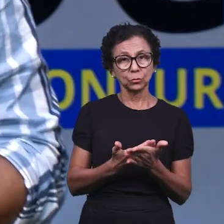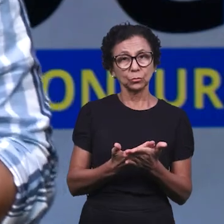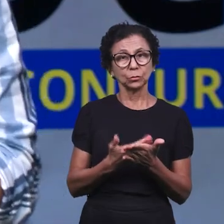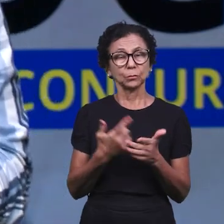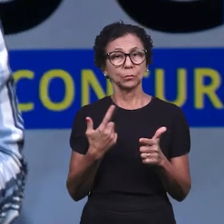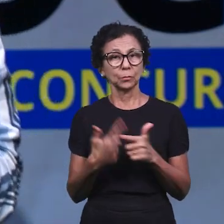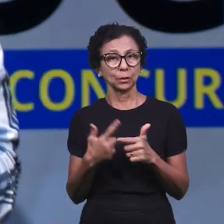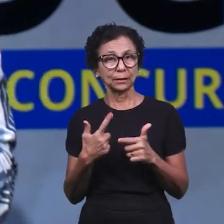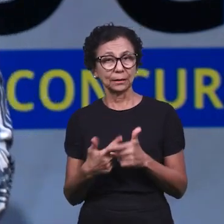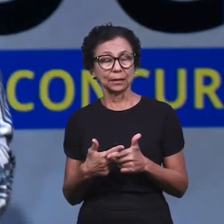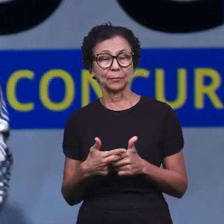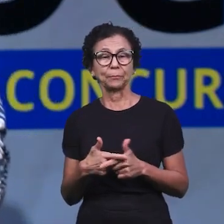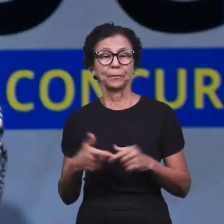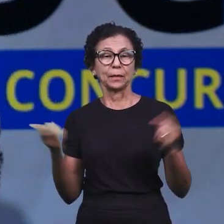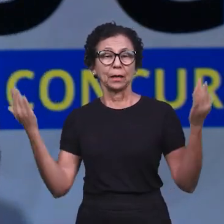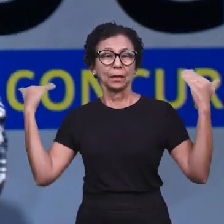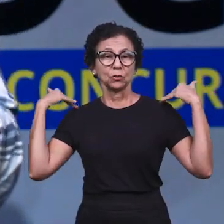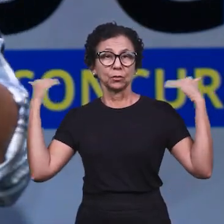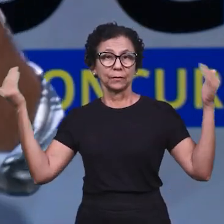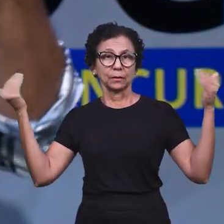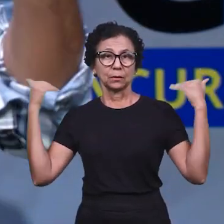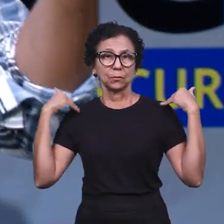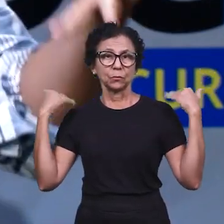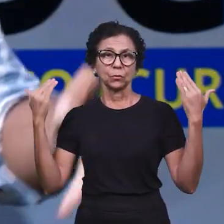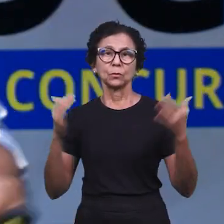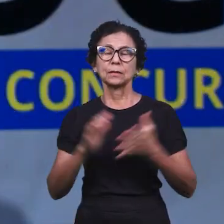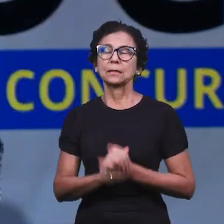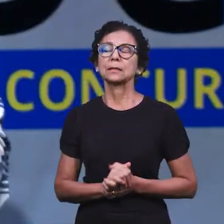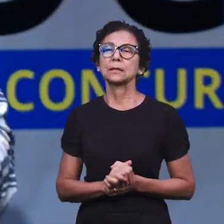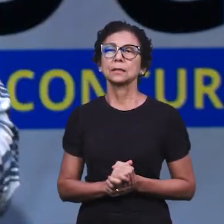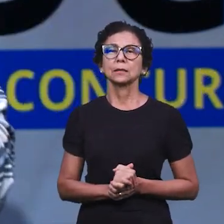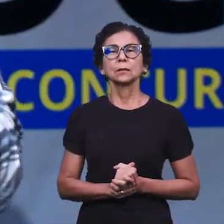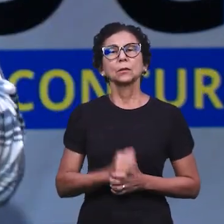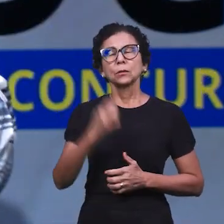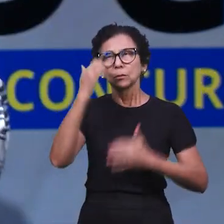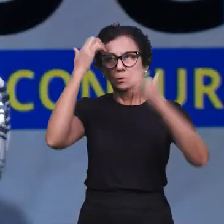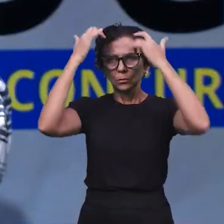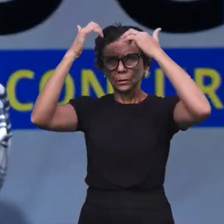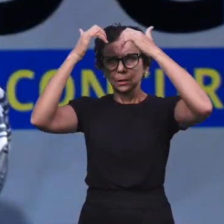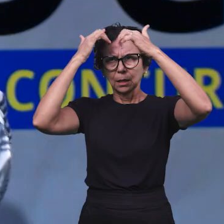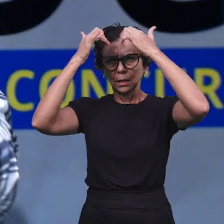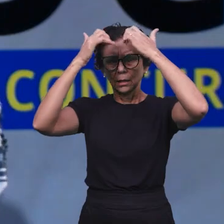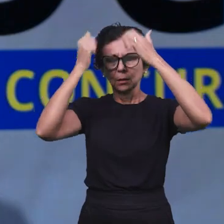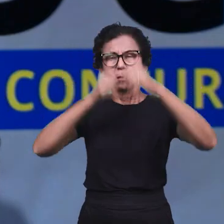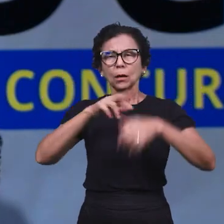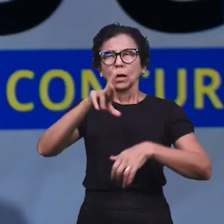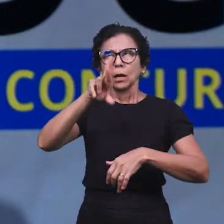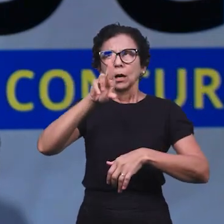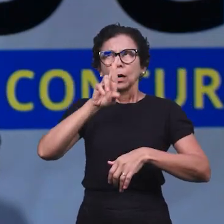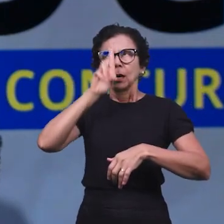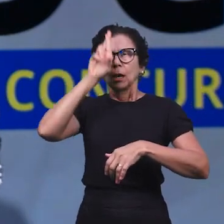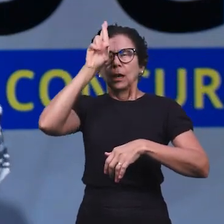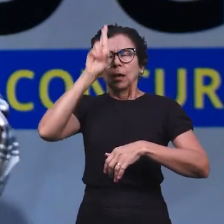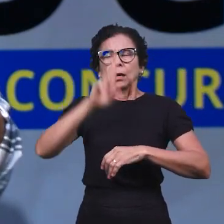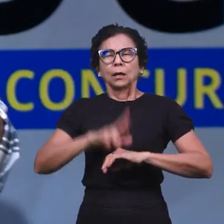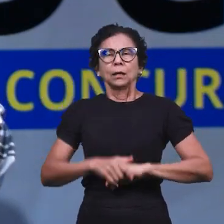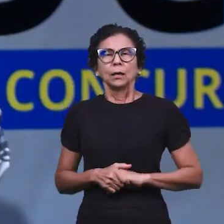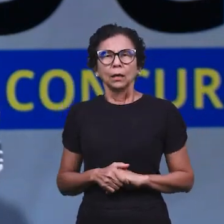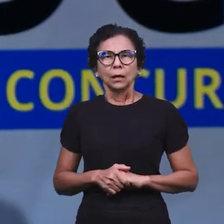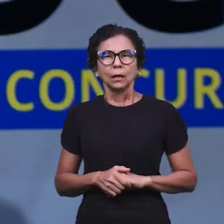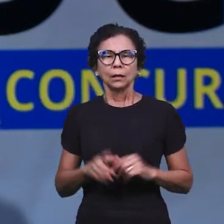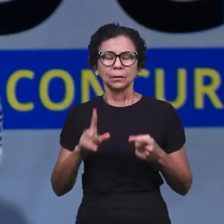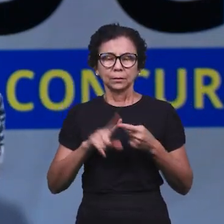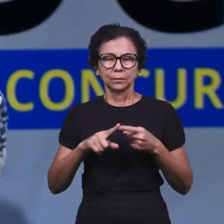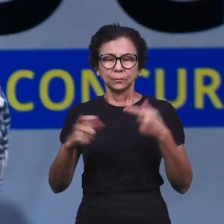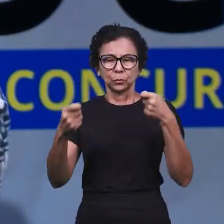atividade física vai te ajudar tanto na melhoria da oxigenação do seu cérebro, que vai te ajudar no aprendizado, vai também te